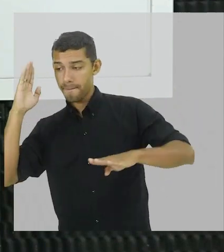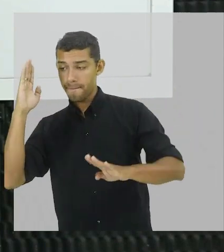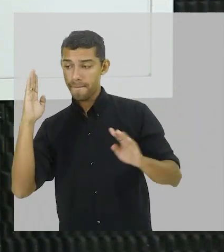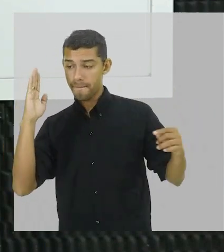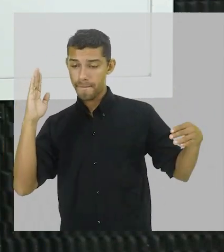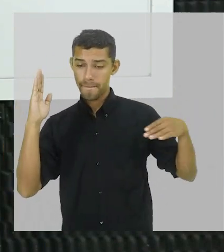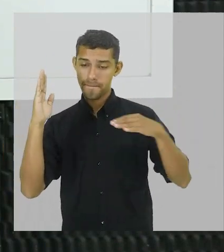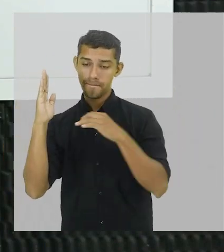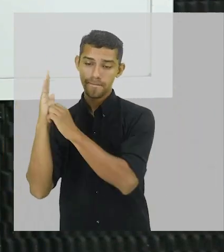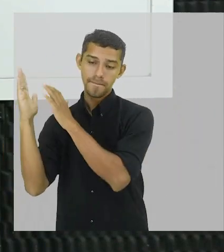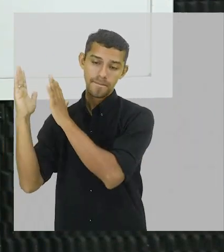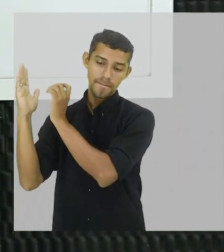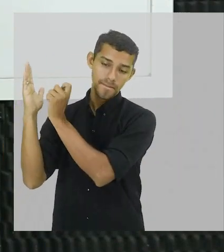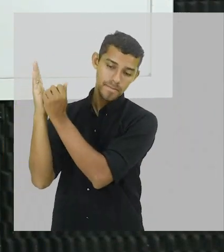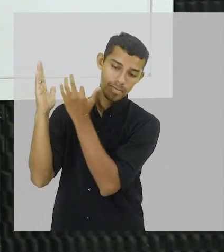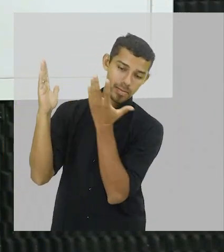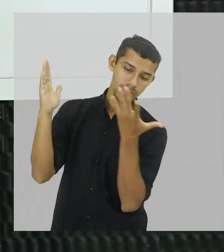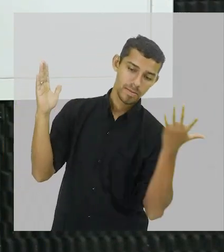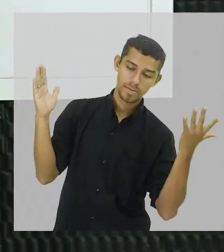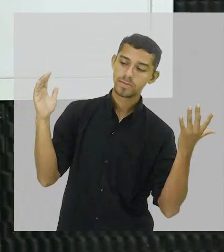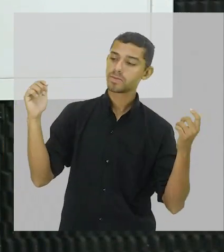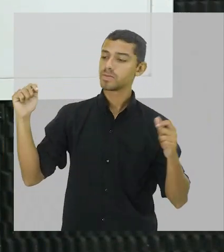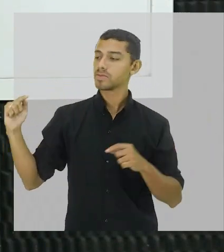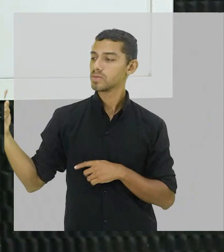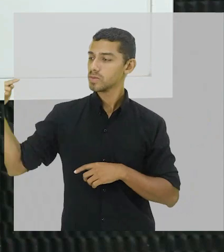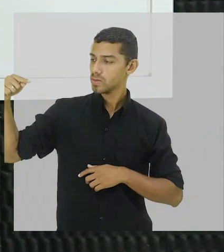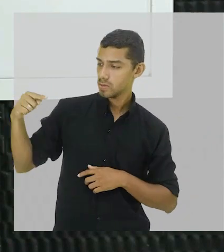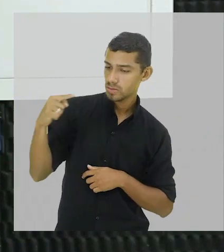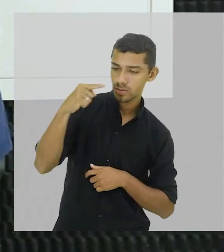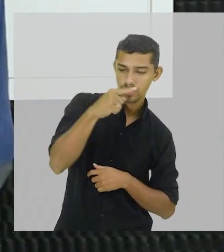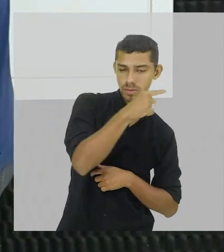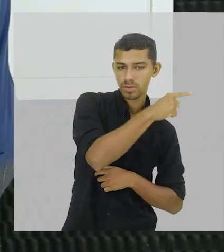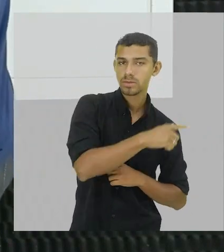essa é a onda incidente, está fixa,